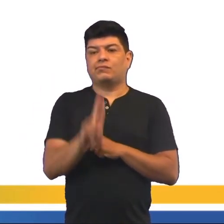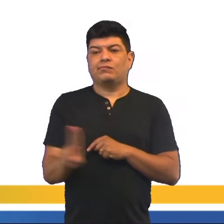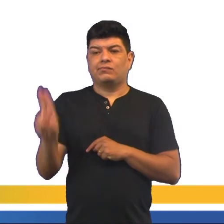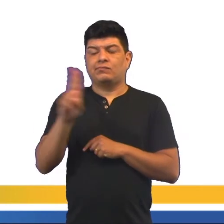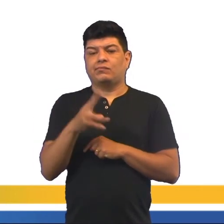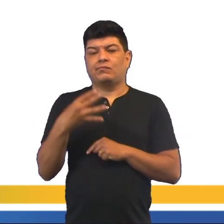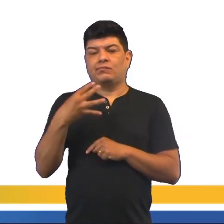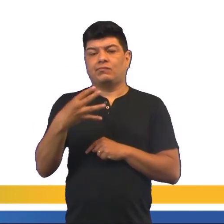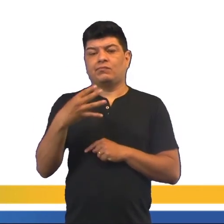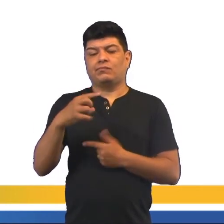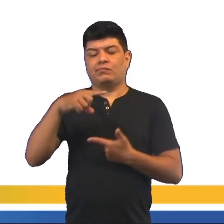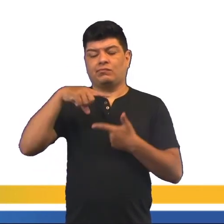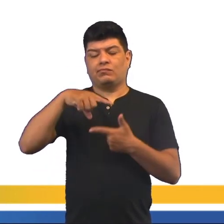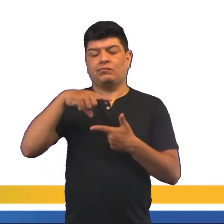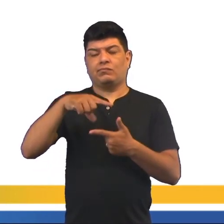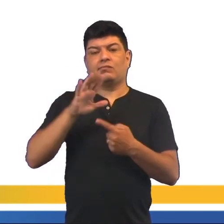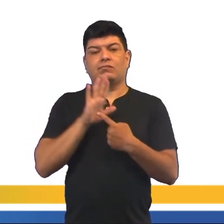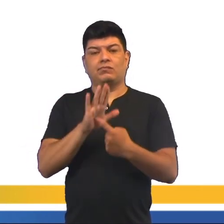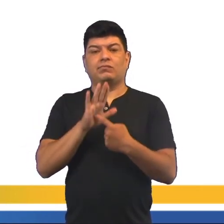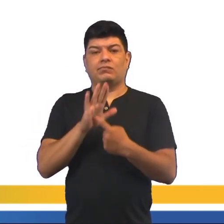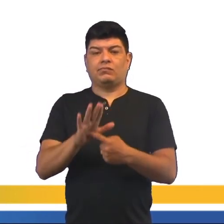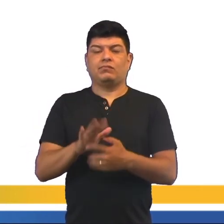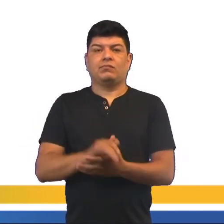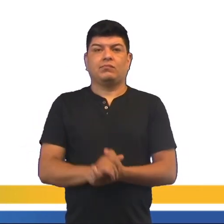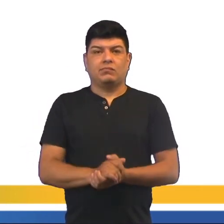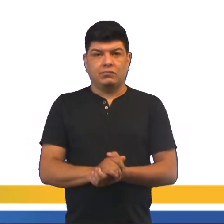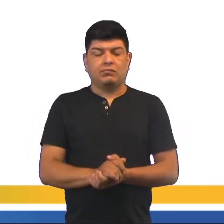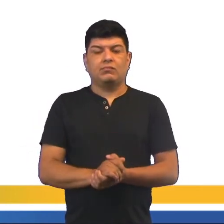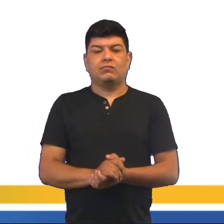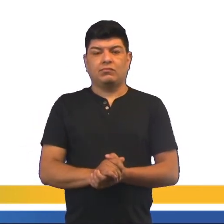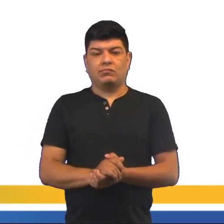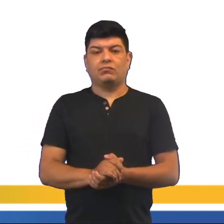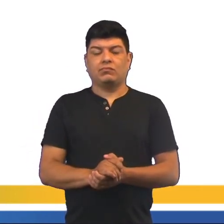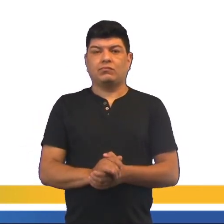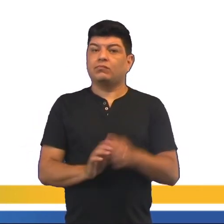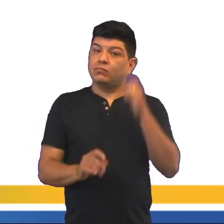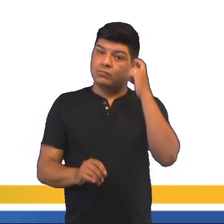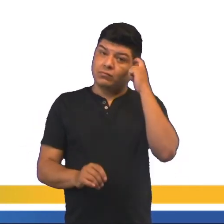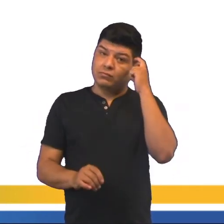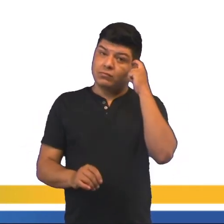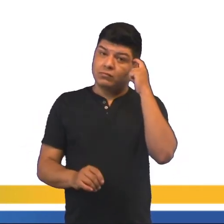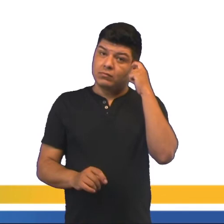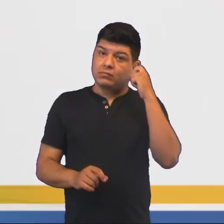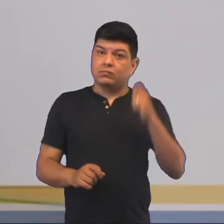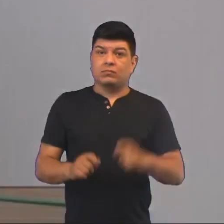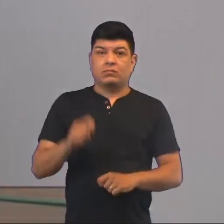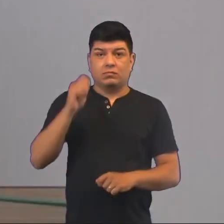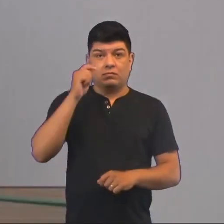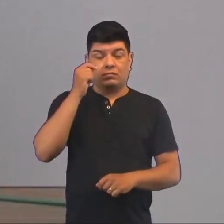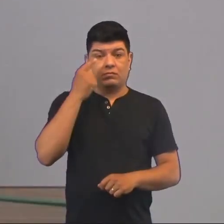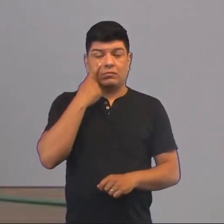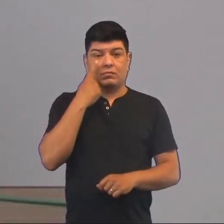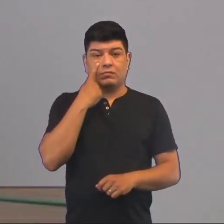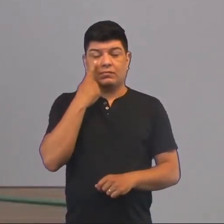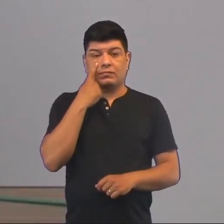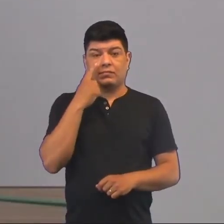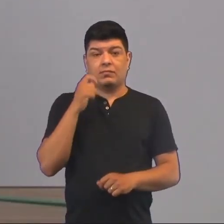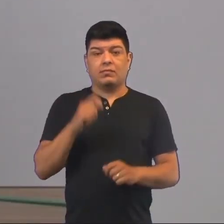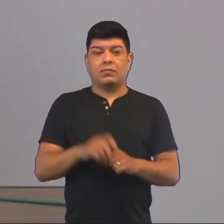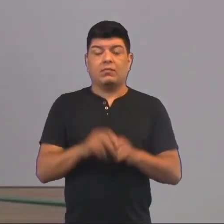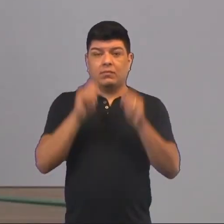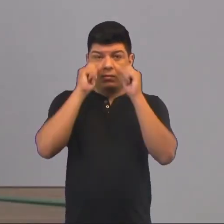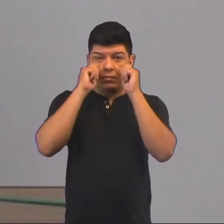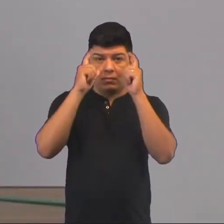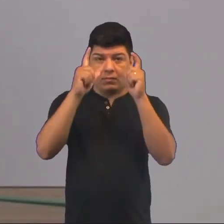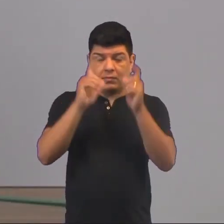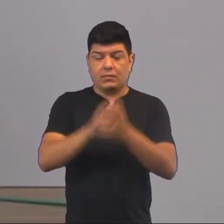utilizar 4 quadradinhos para representar as dimensões. Então, você tem que ficar atento, você vai